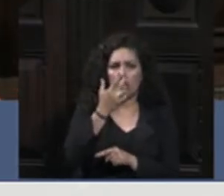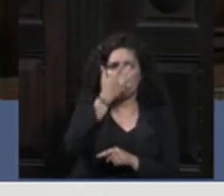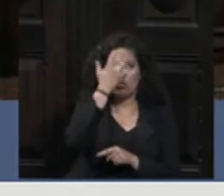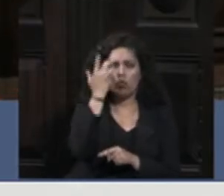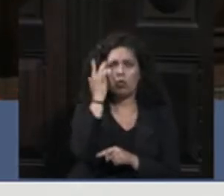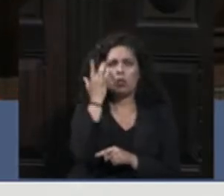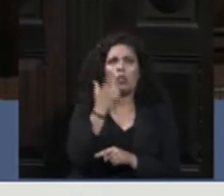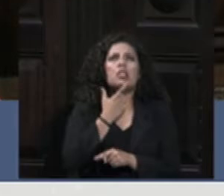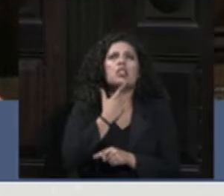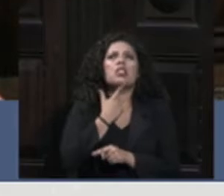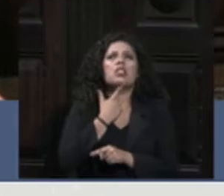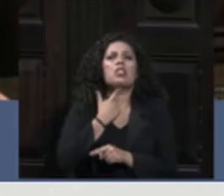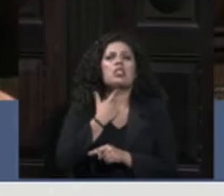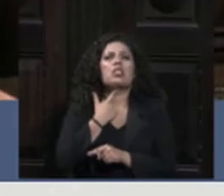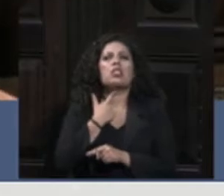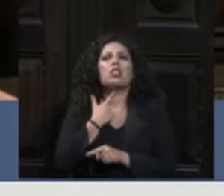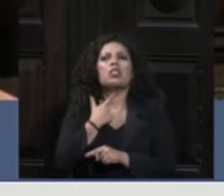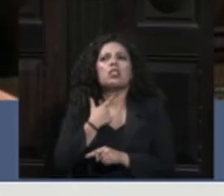desejar-se